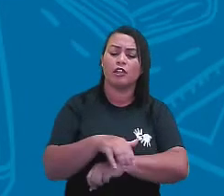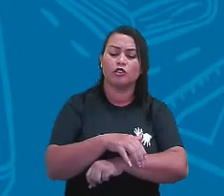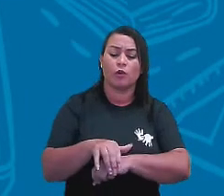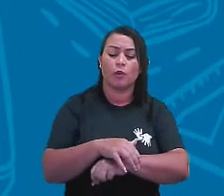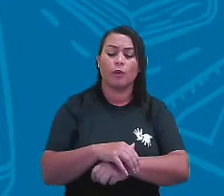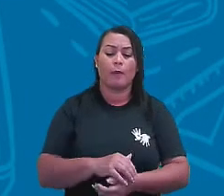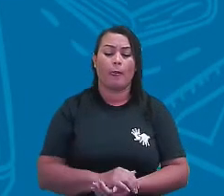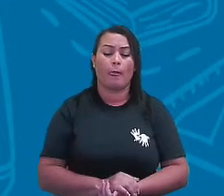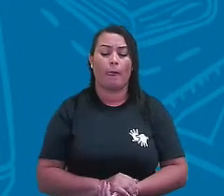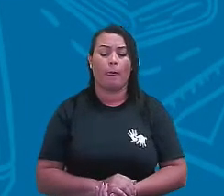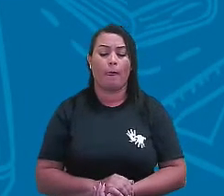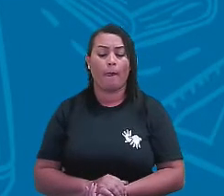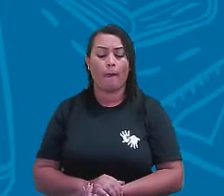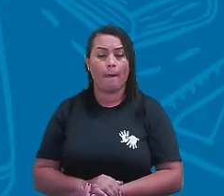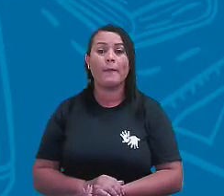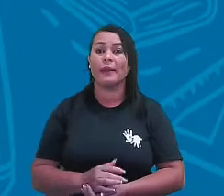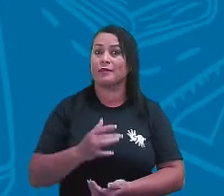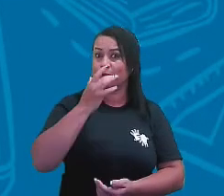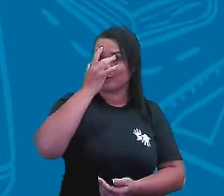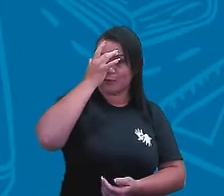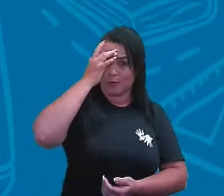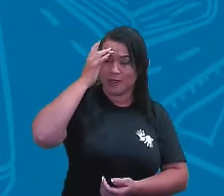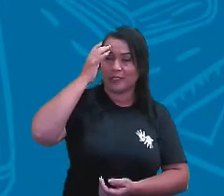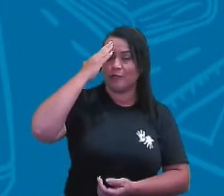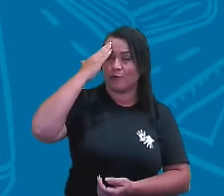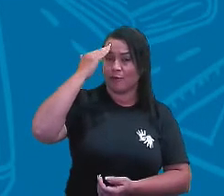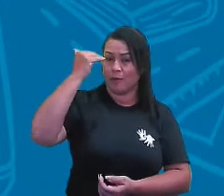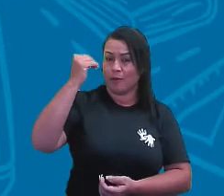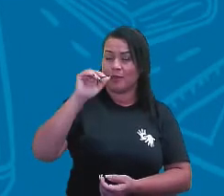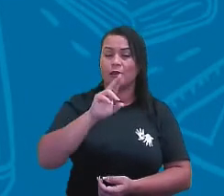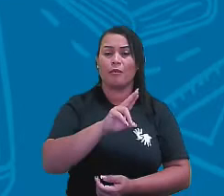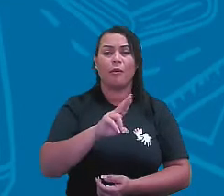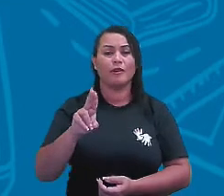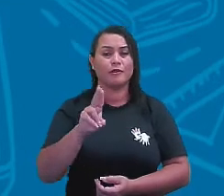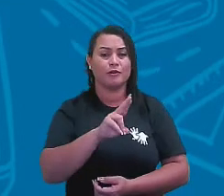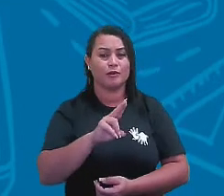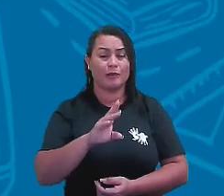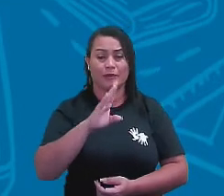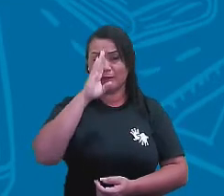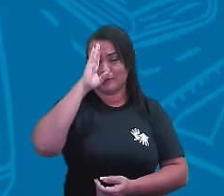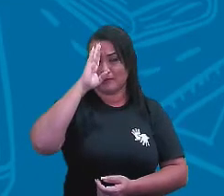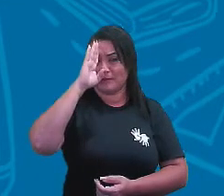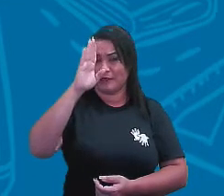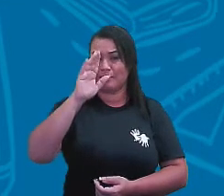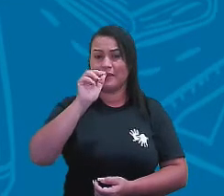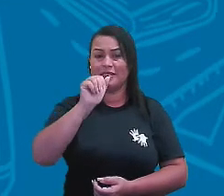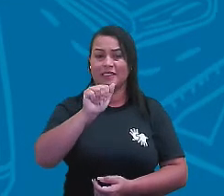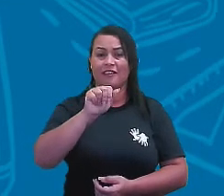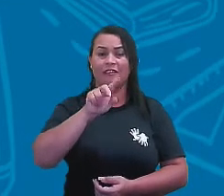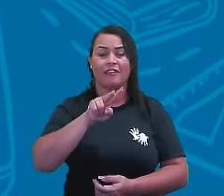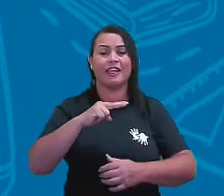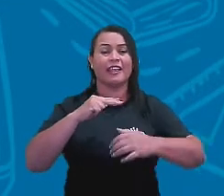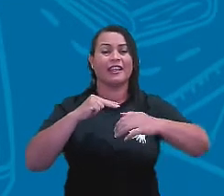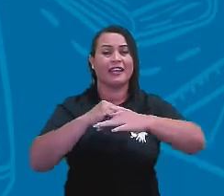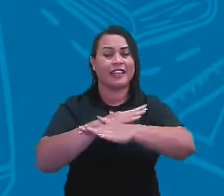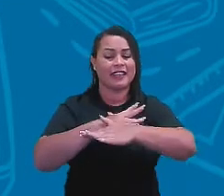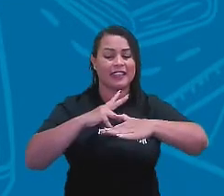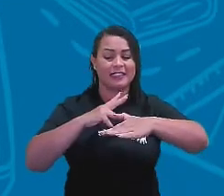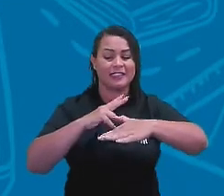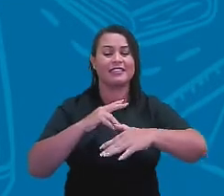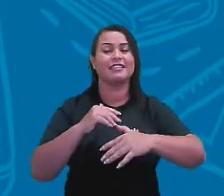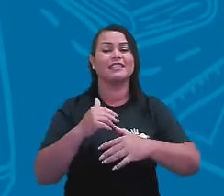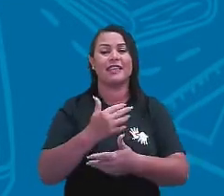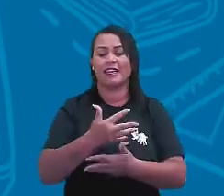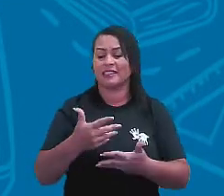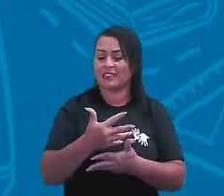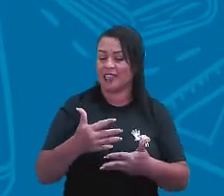pelos que são mais famosos, né? Que batizam as principais avenidas da cidade. Então, essa partezinha aí